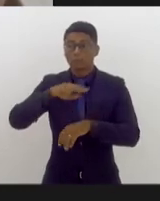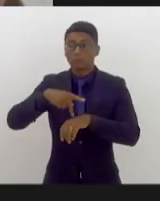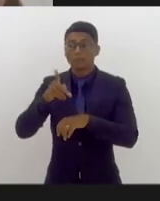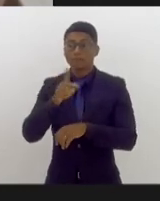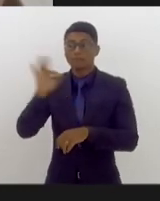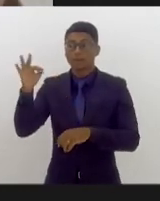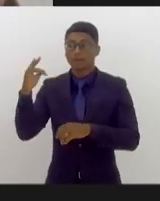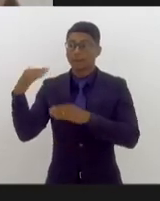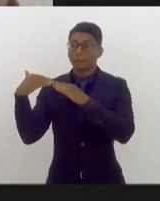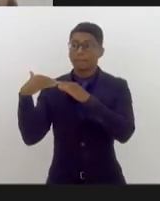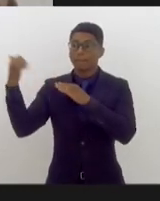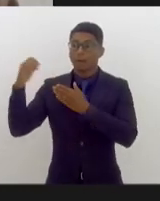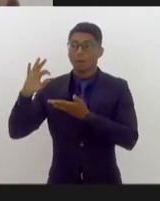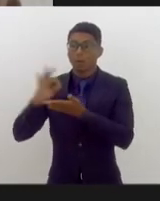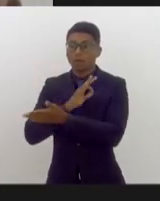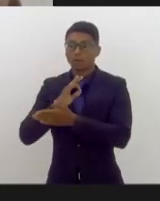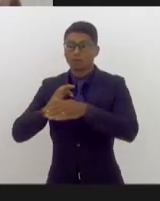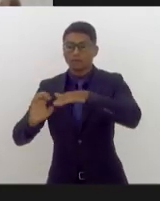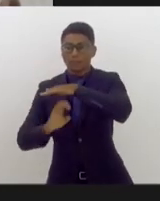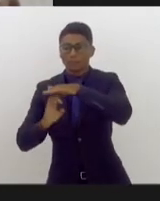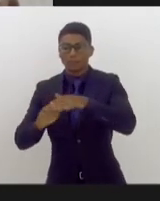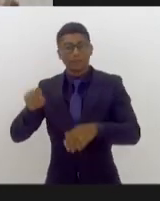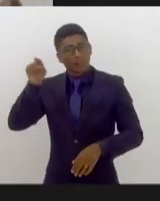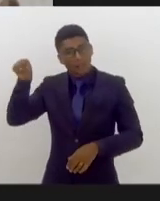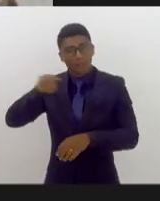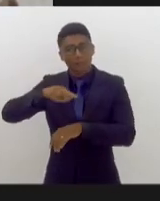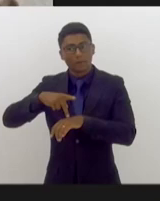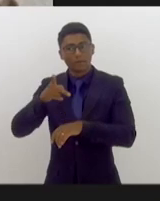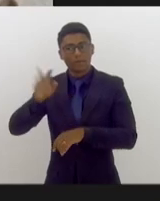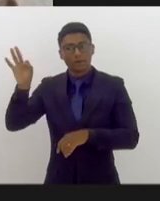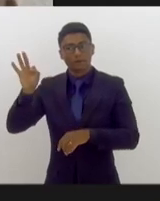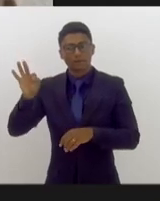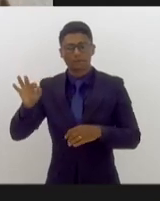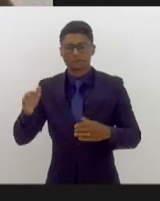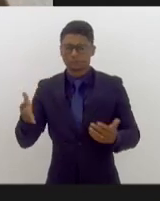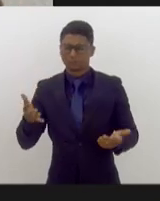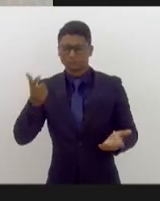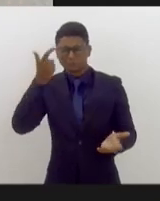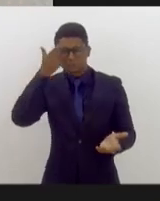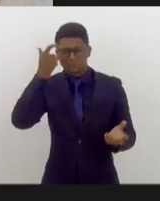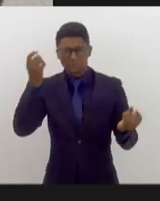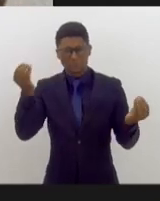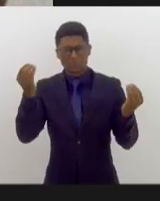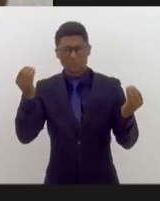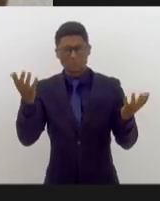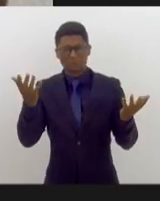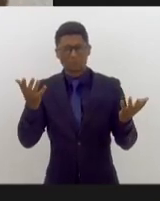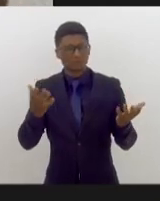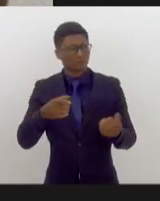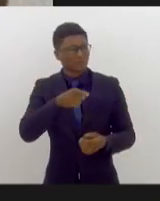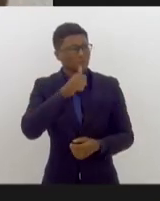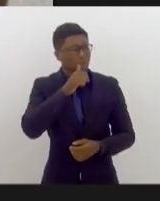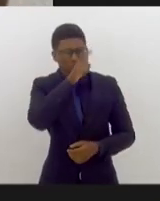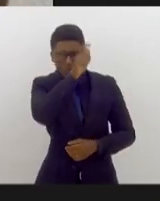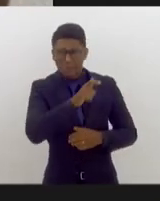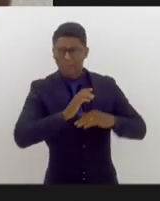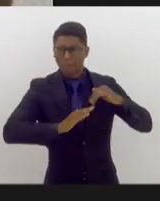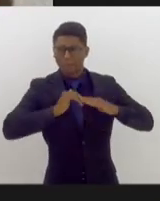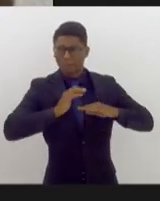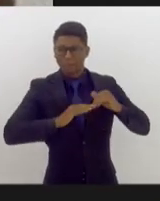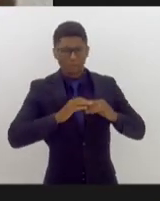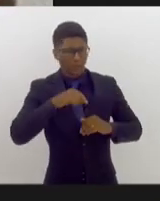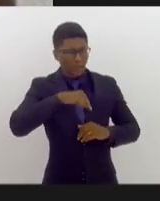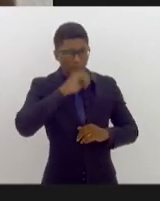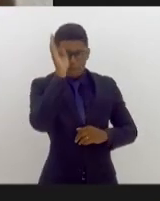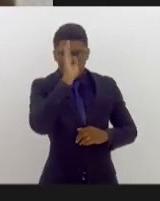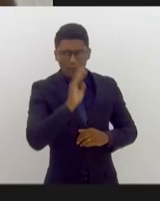contratada por uma empresa na França, como assim a gente não absorveu essa mão de obra? E aí